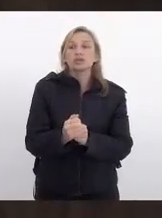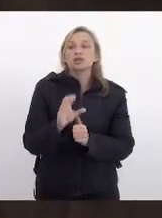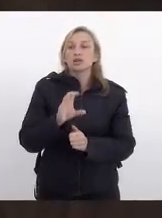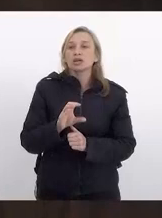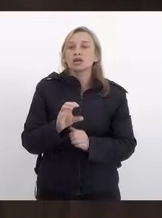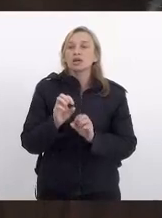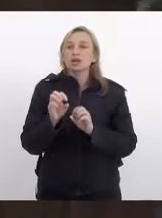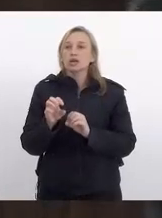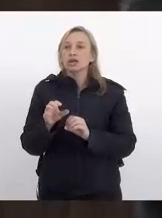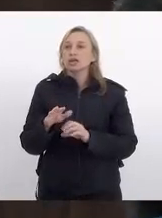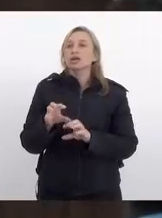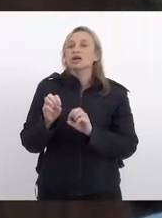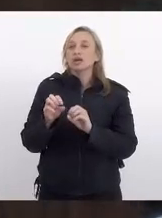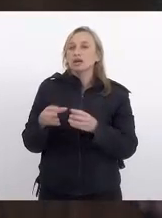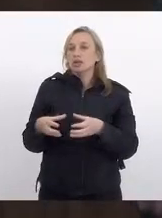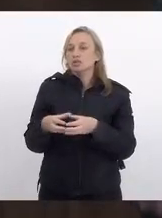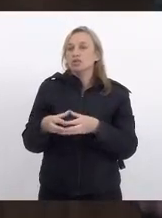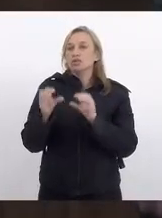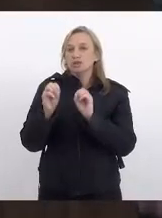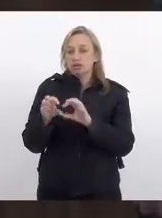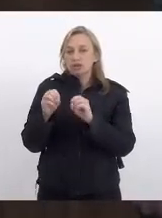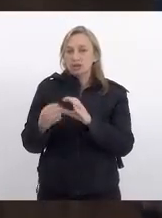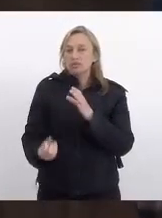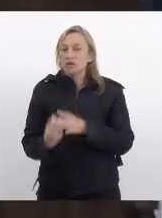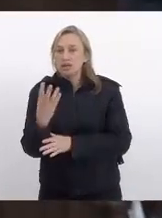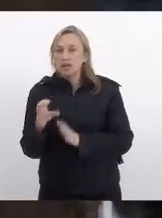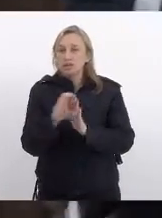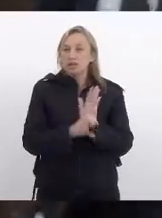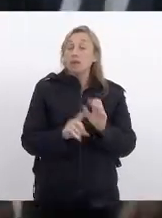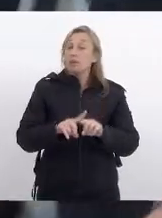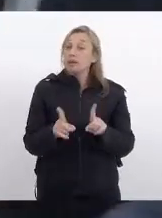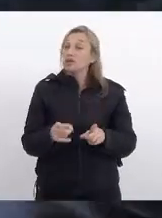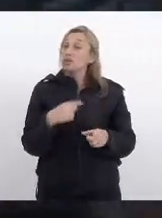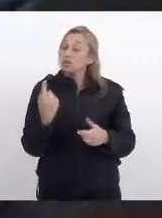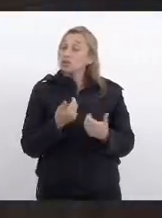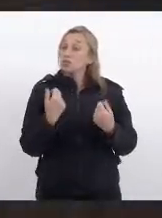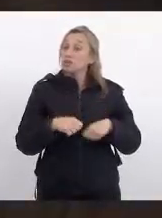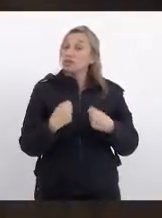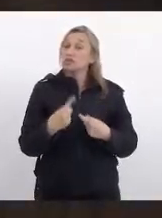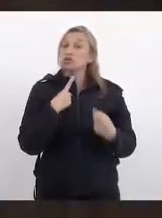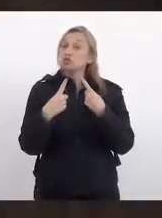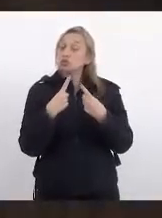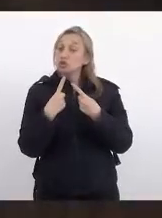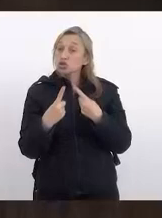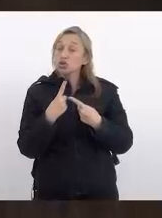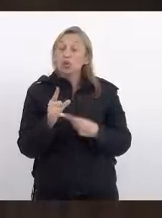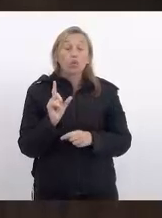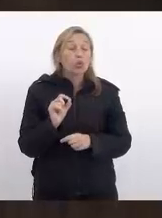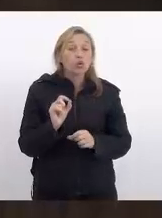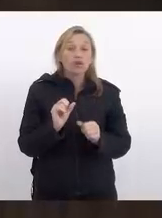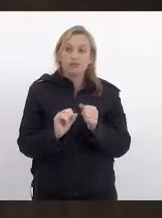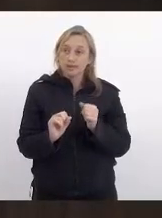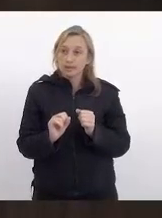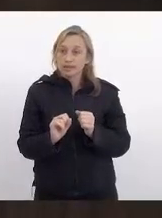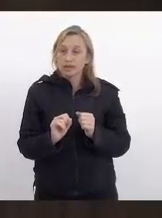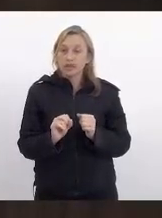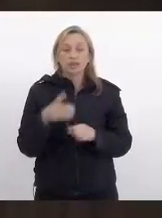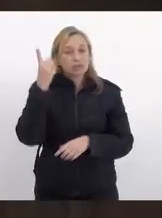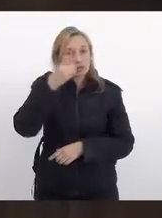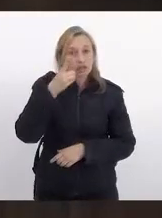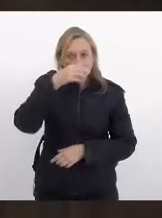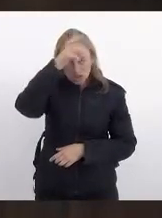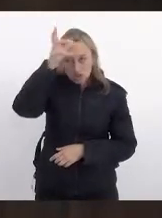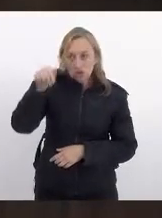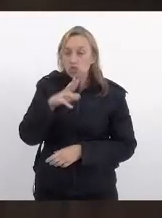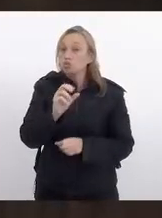da comissão de educação com as emendas feitas pela comissão de educação agora o que a gente precisa discutir é o que fazer Deputado a tia Ju